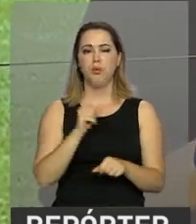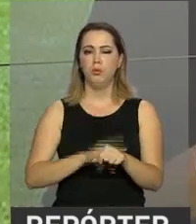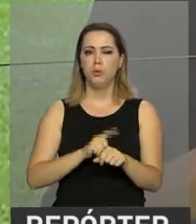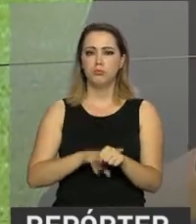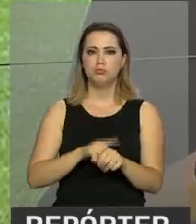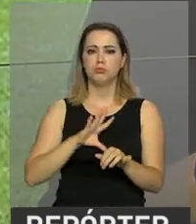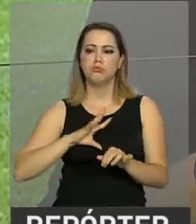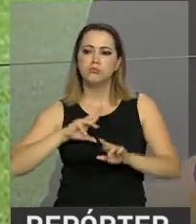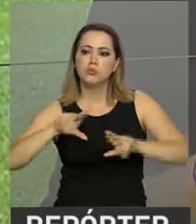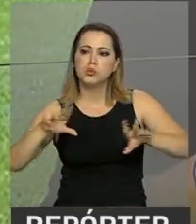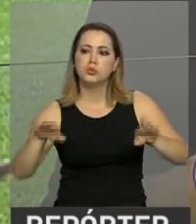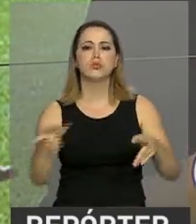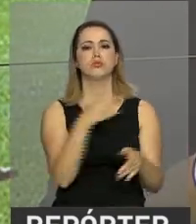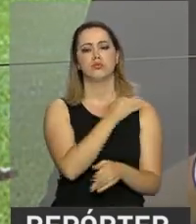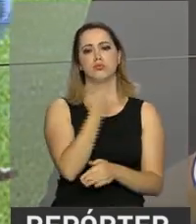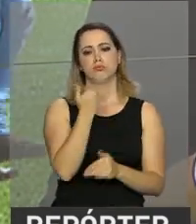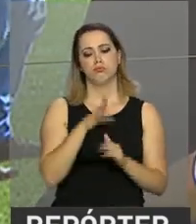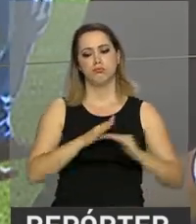amanhã?